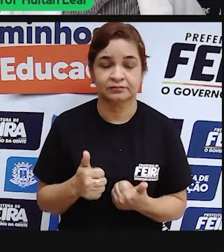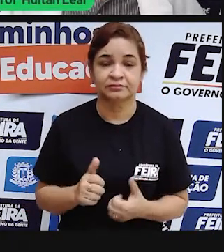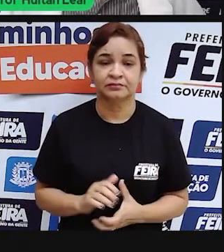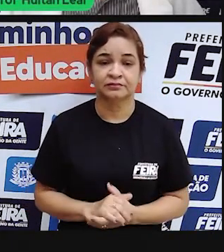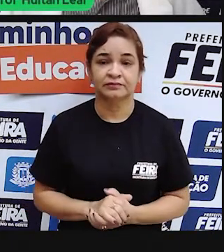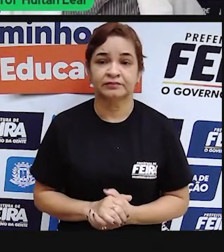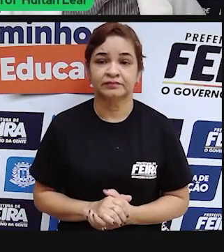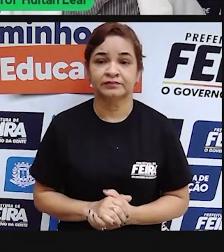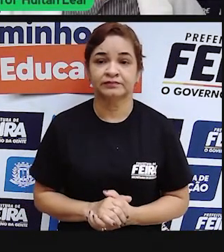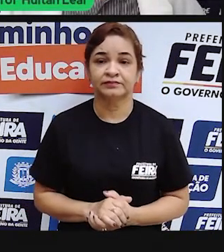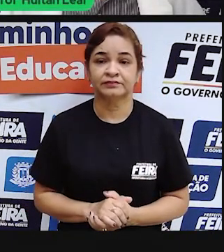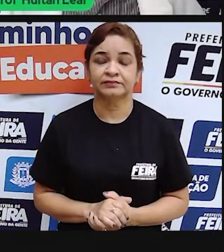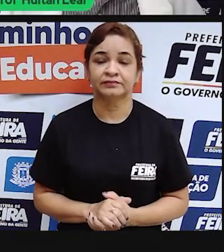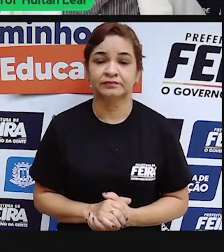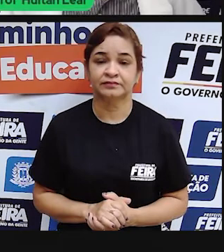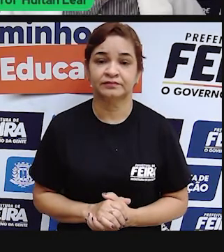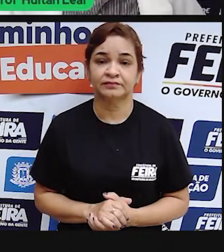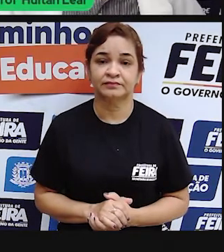música.